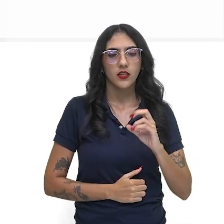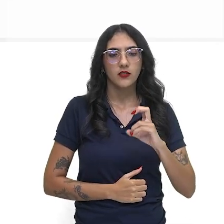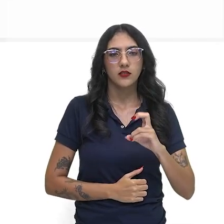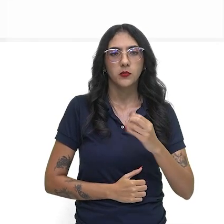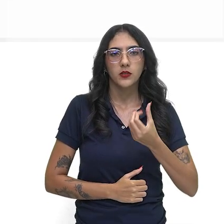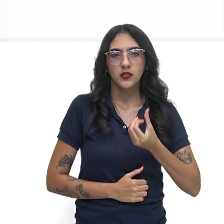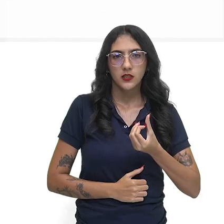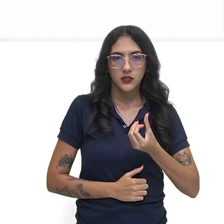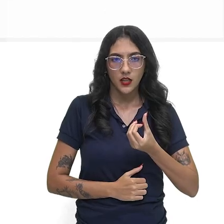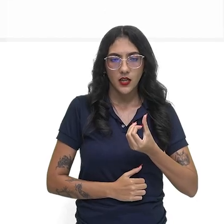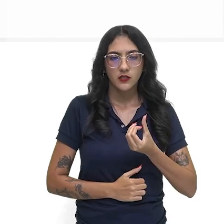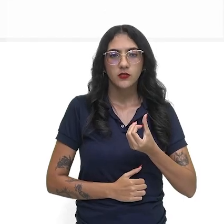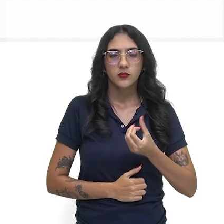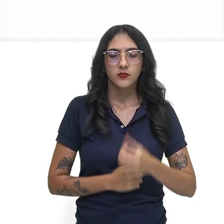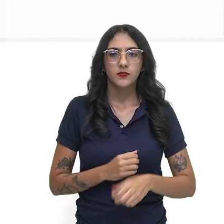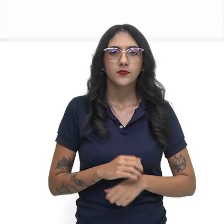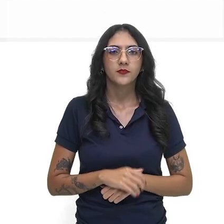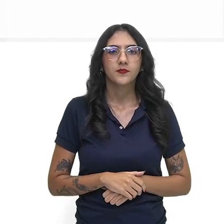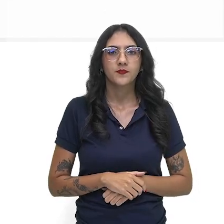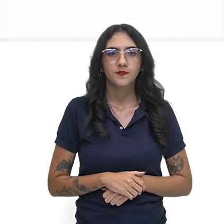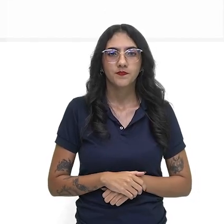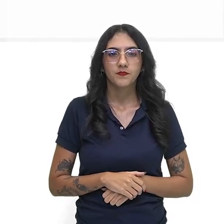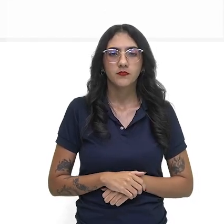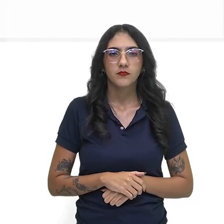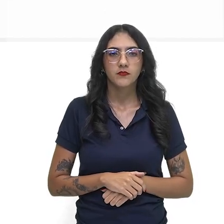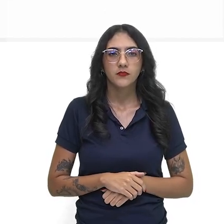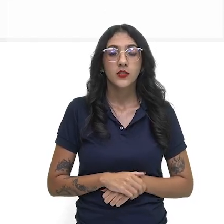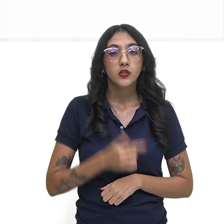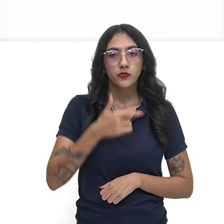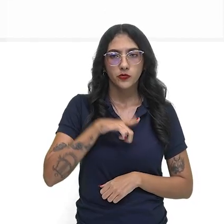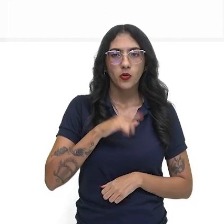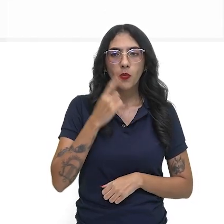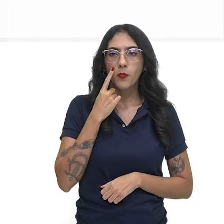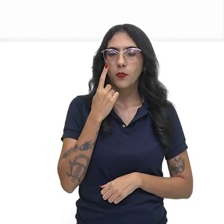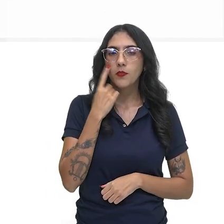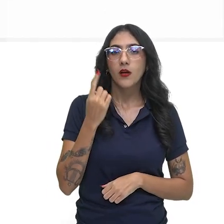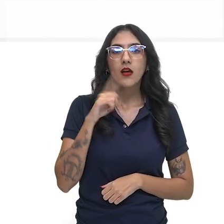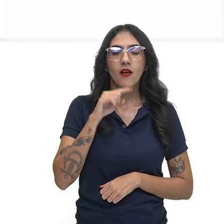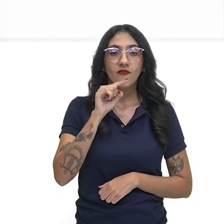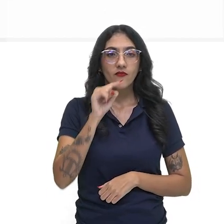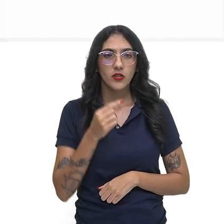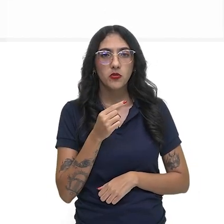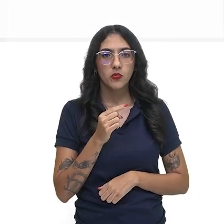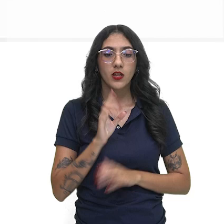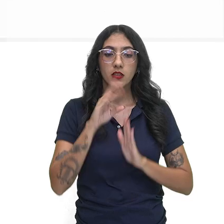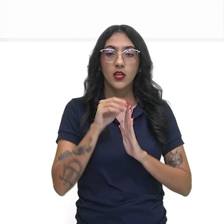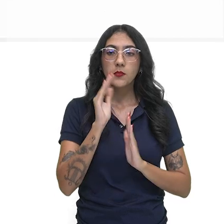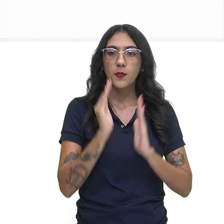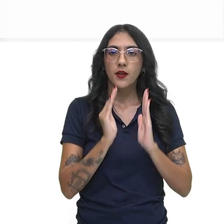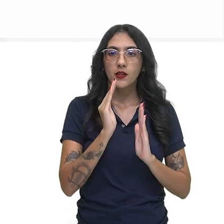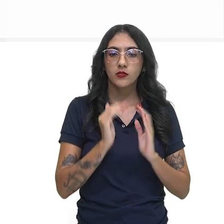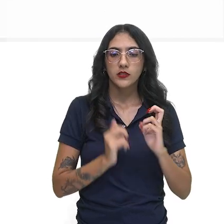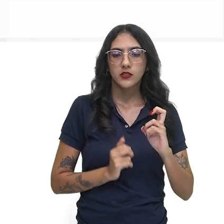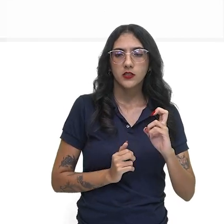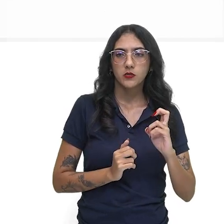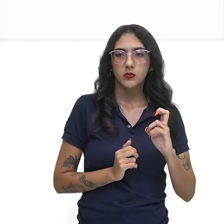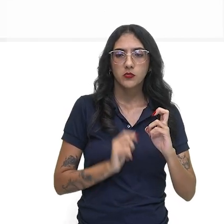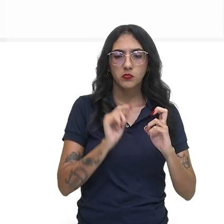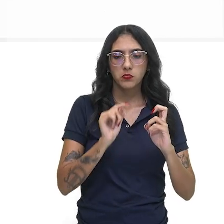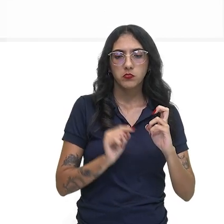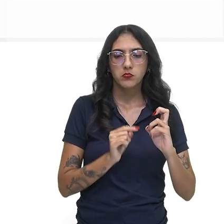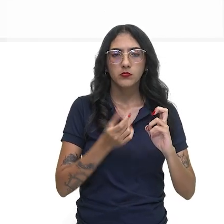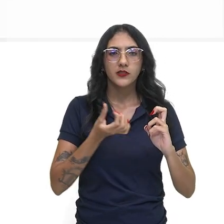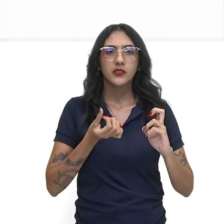0,056 vezes 10 a menos 4. A vírgula tem que ir para cá, ó, entre o 5 e o 6. Veja que ela se desloca